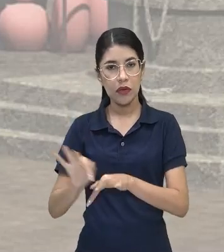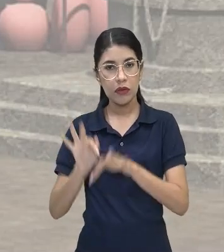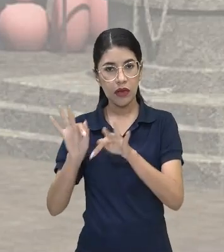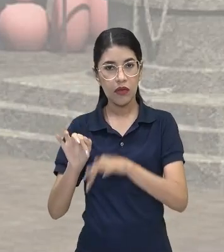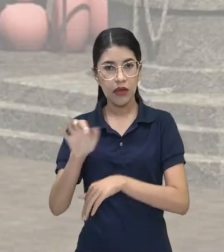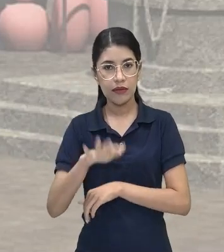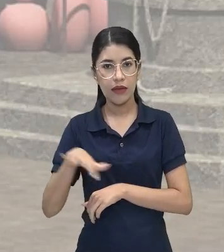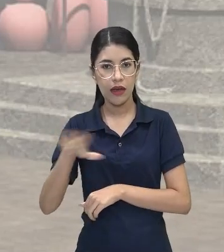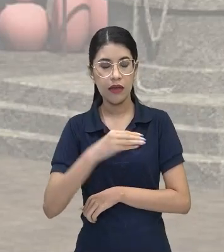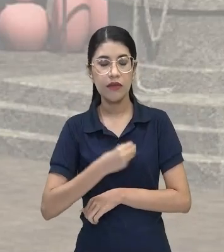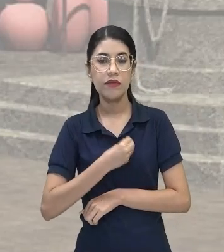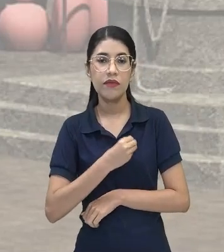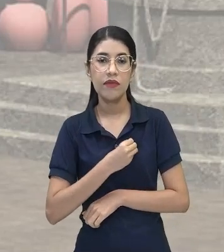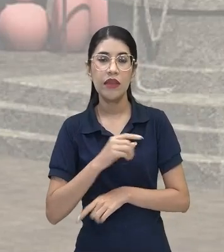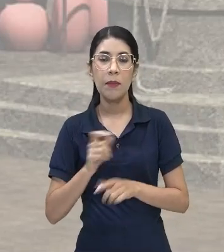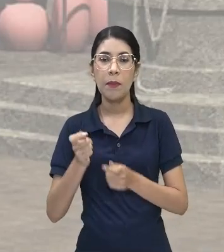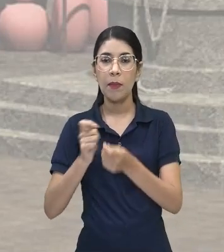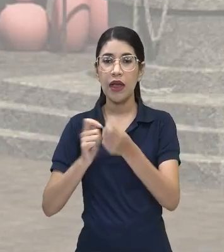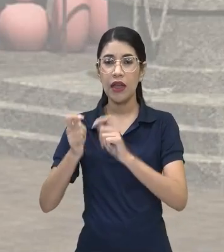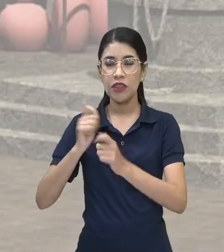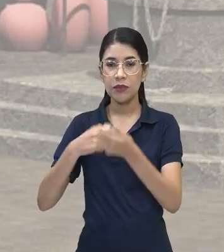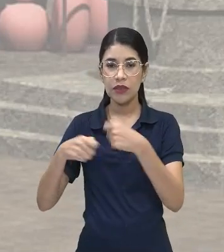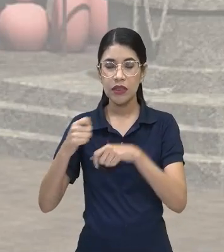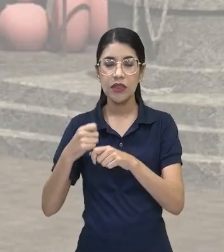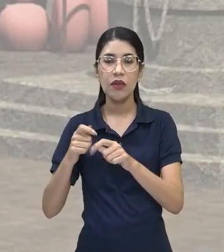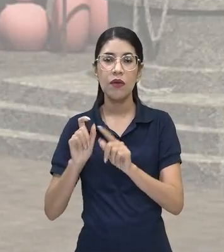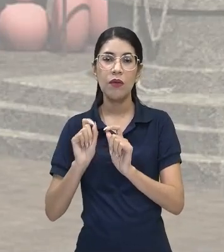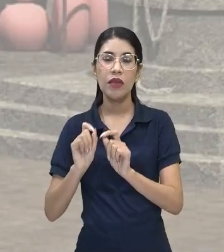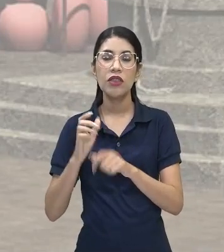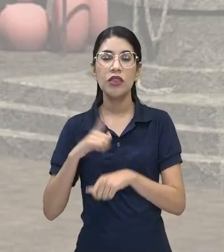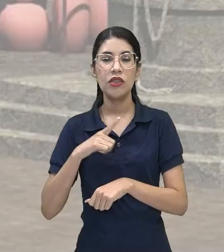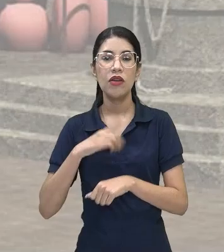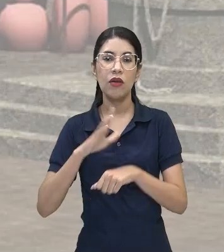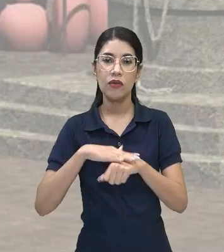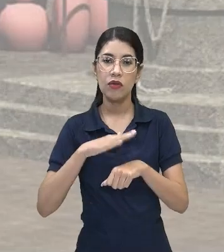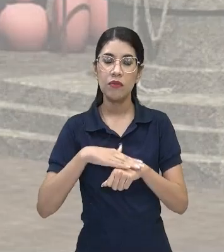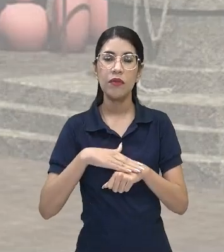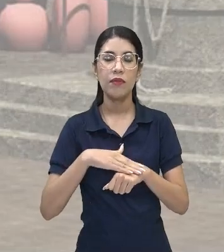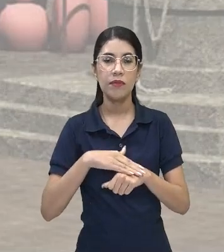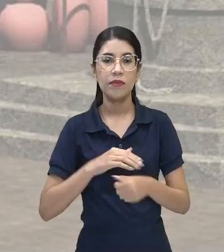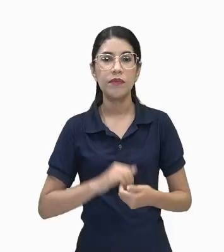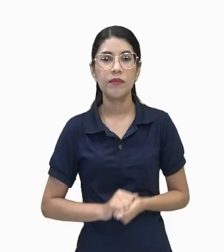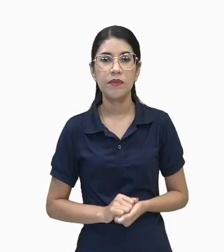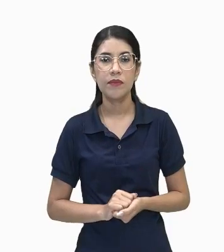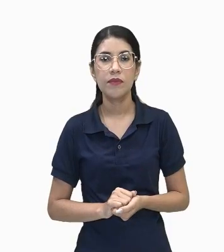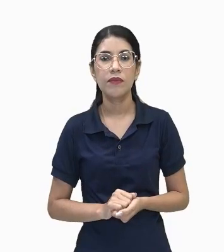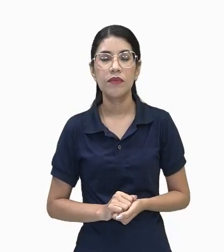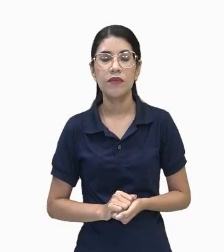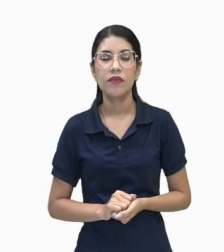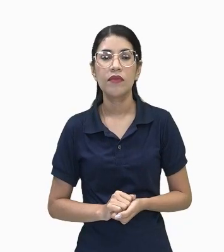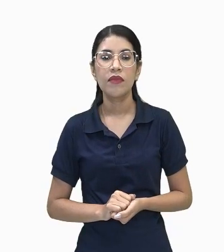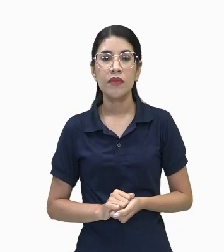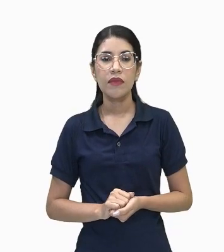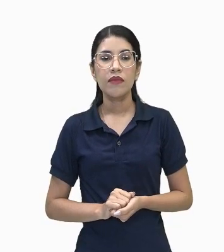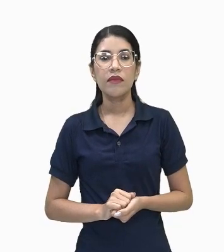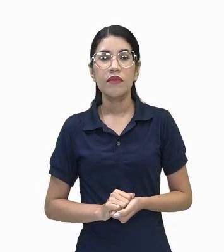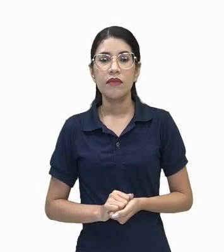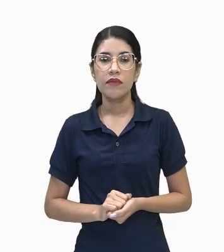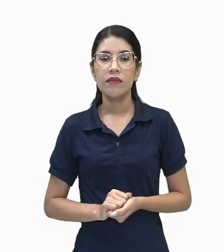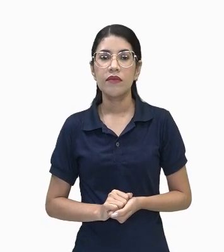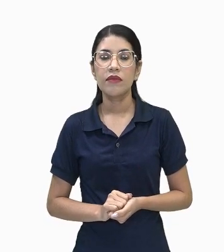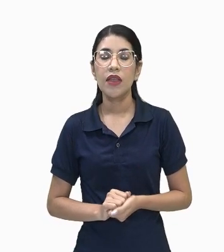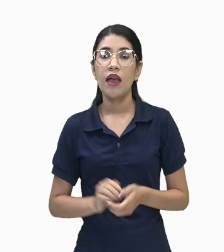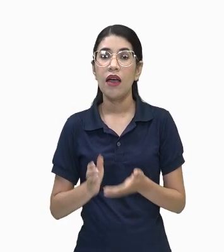localidade, mas administrativamente ela tinha uma certa autonomia. Voltamos ao texto, vamos lá?